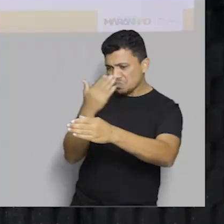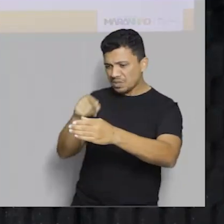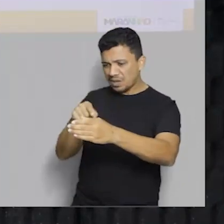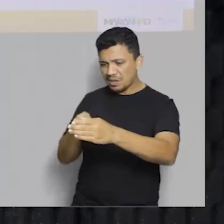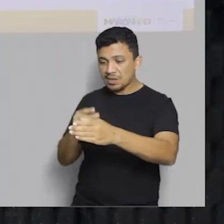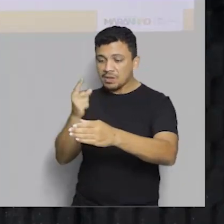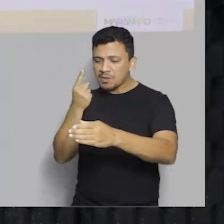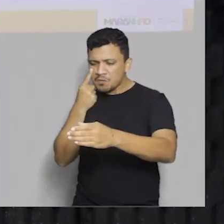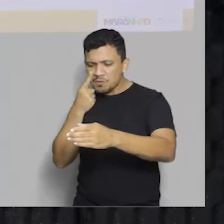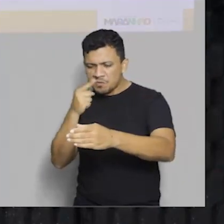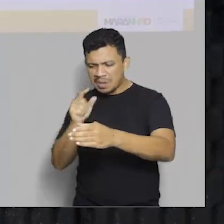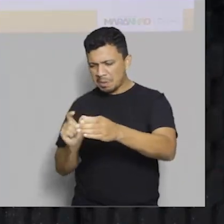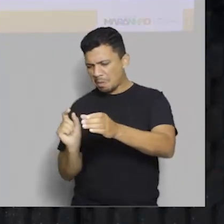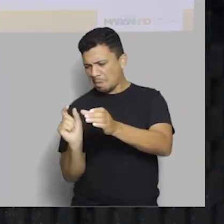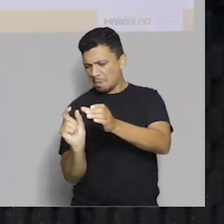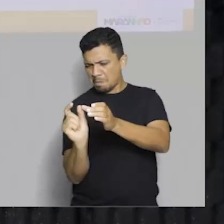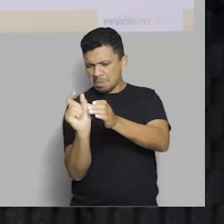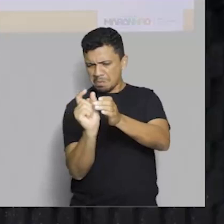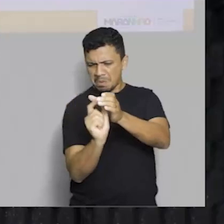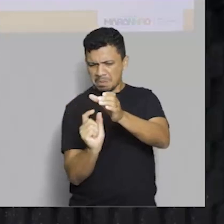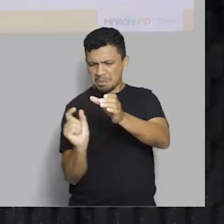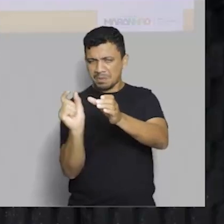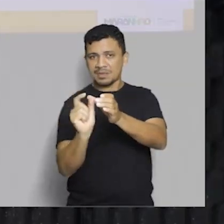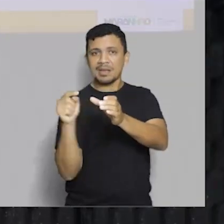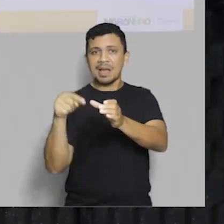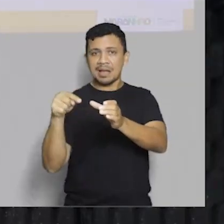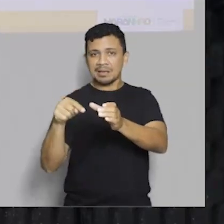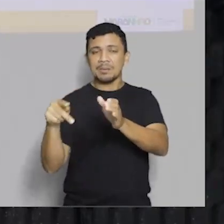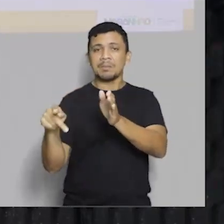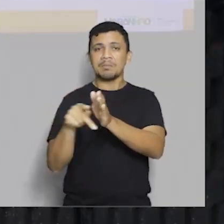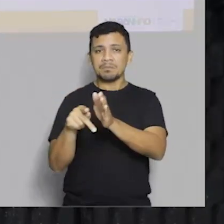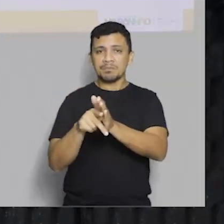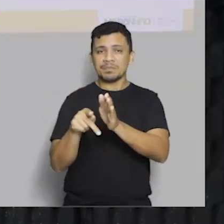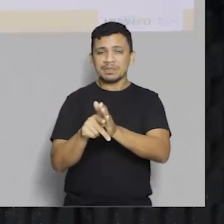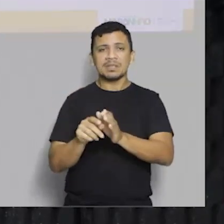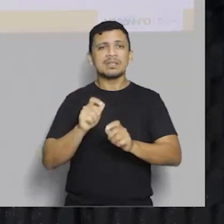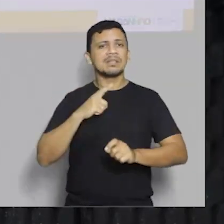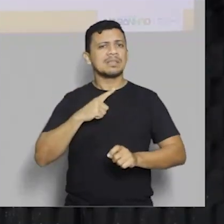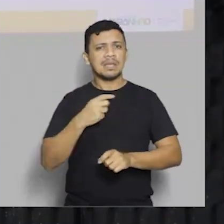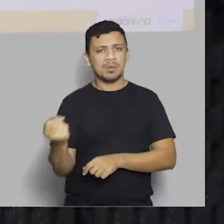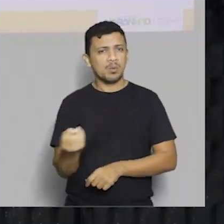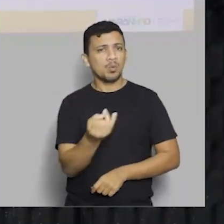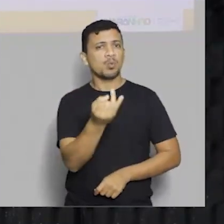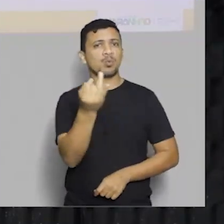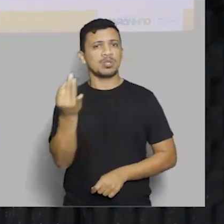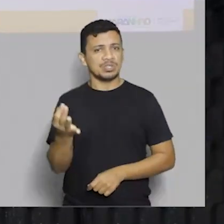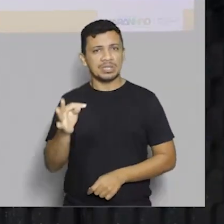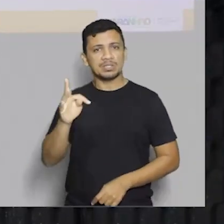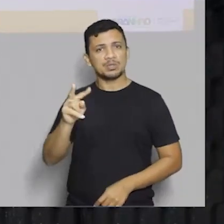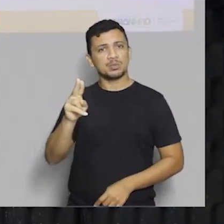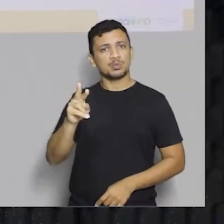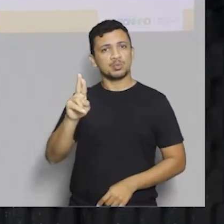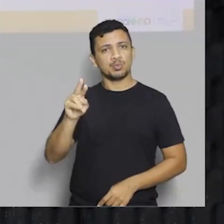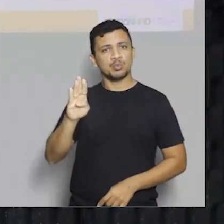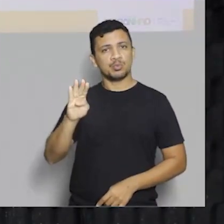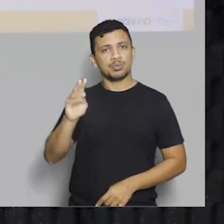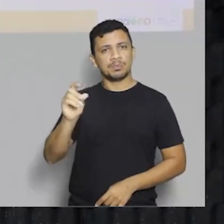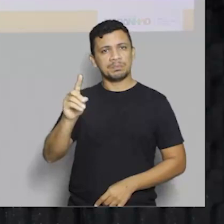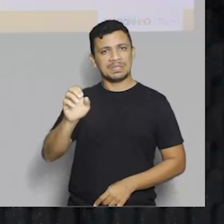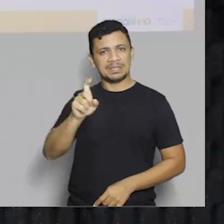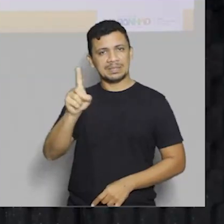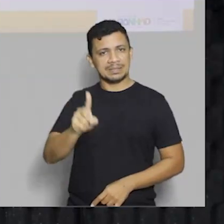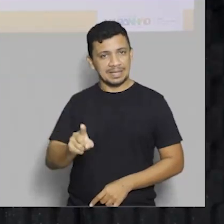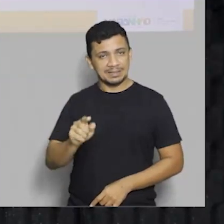as partículas, então nós estamos diante de um líquido com uma alta turbidez. Letra